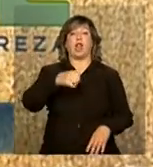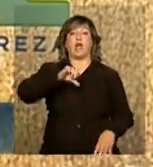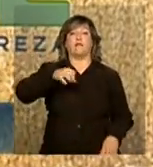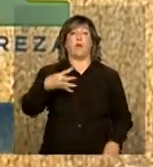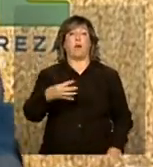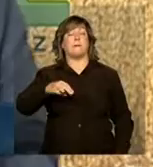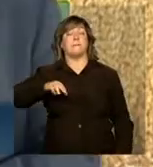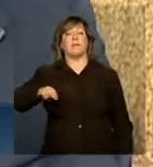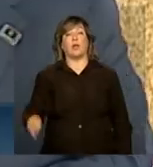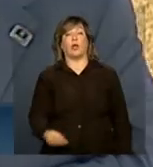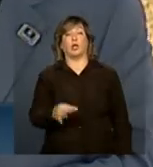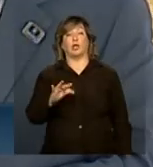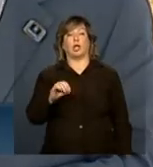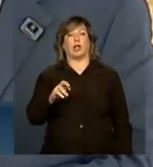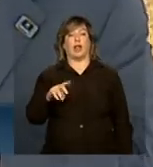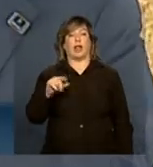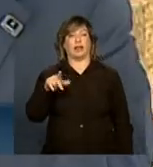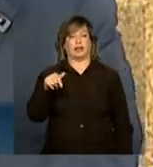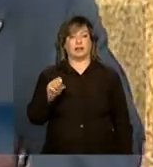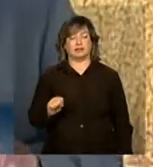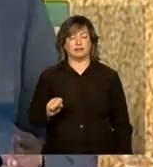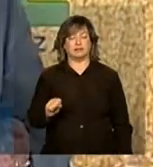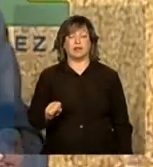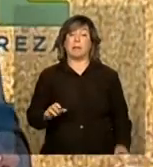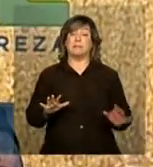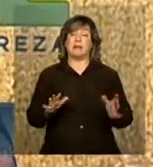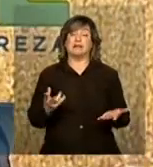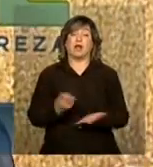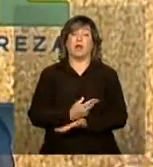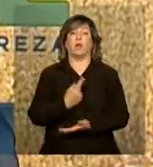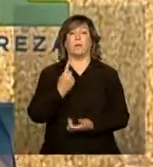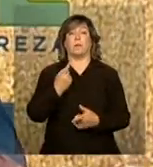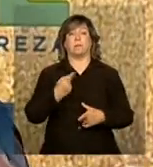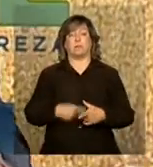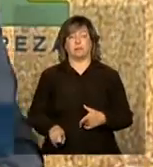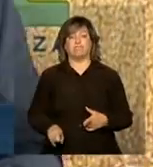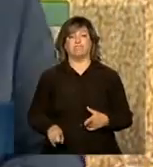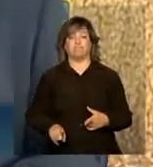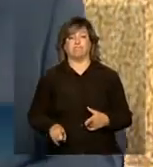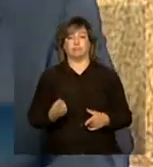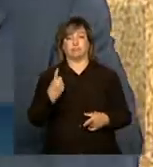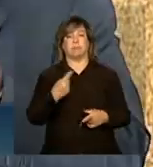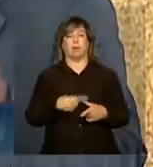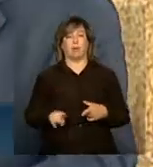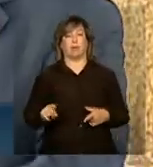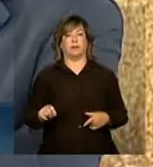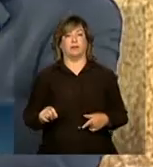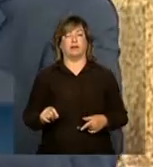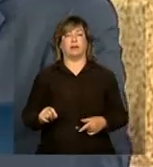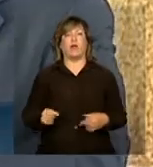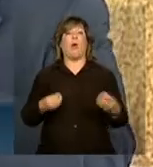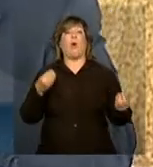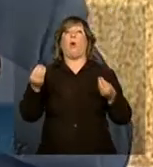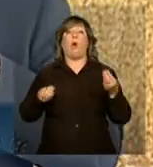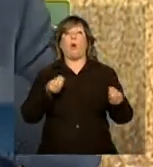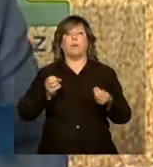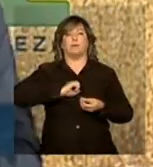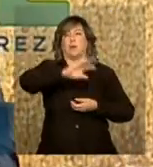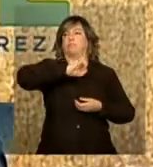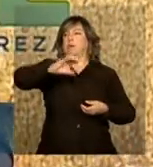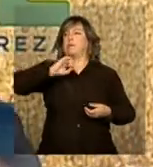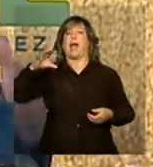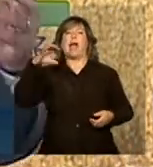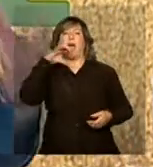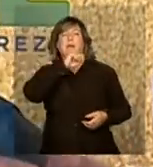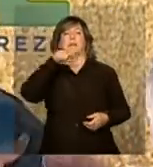milhões de toneladas. Mas aí surge um problema, um bom problema. Como escoar rapidamente essa